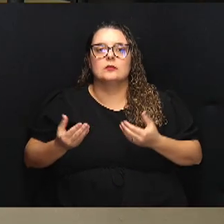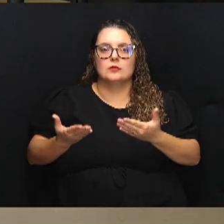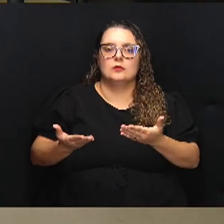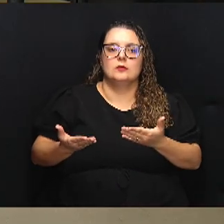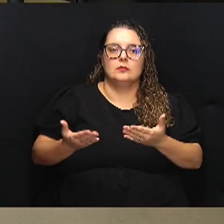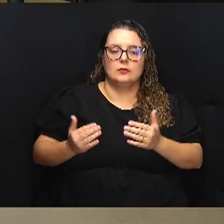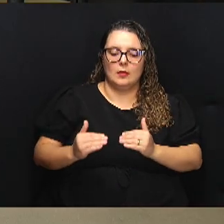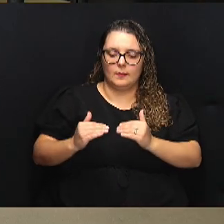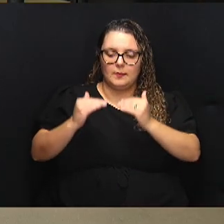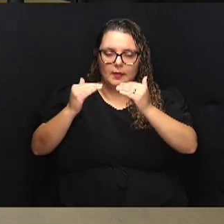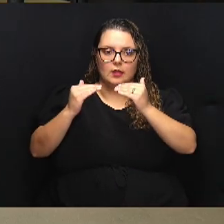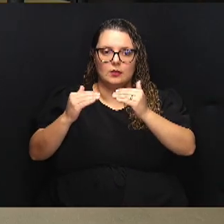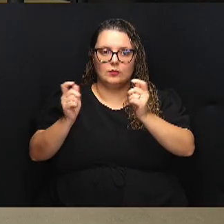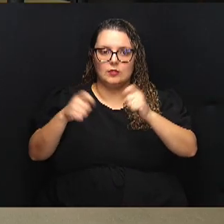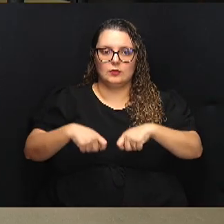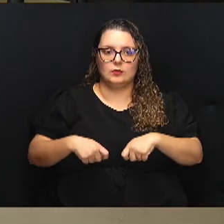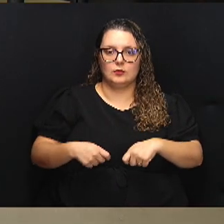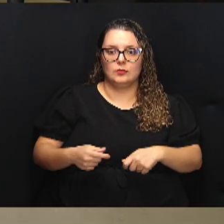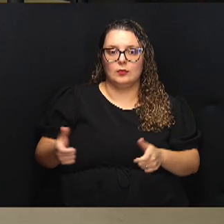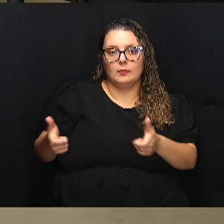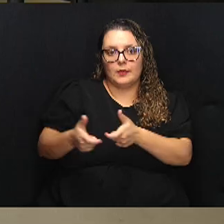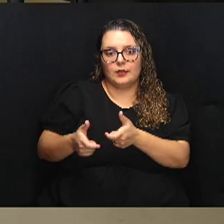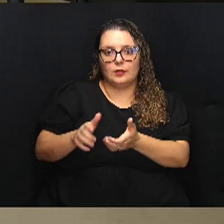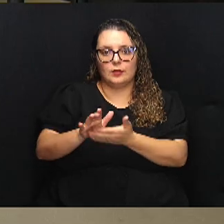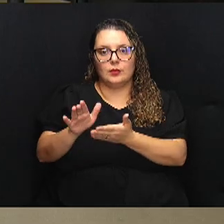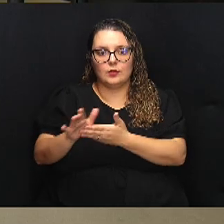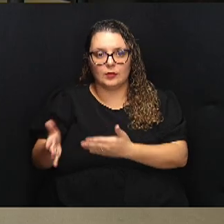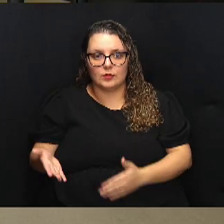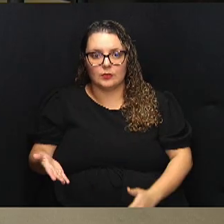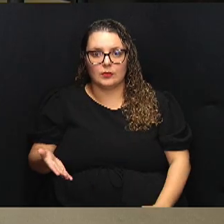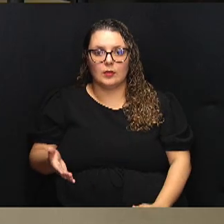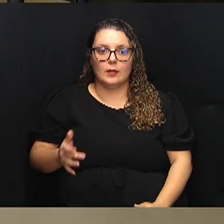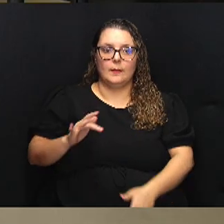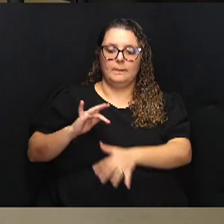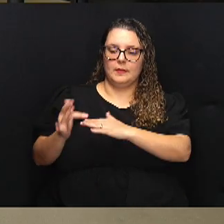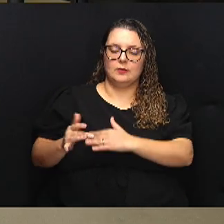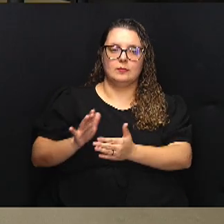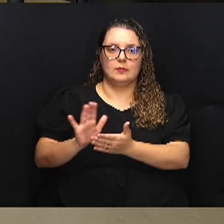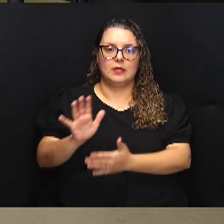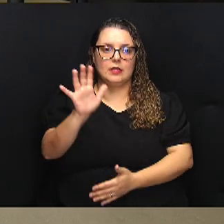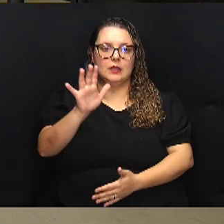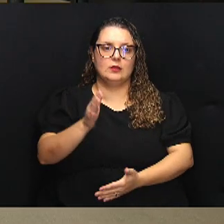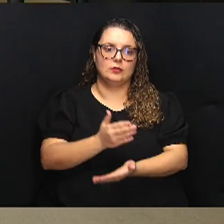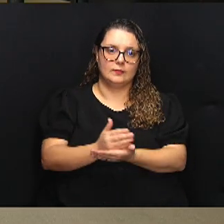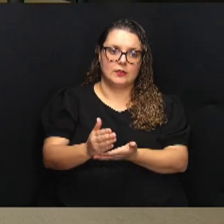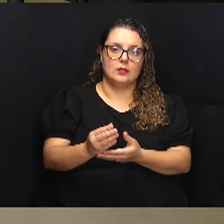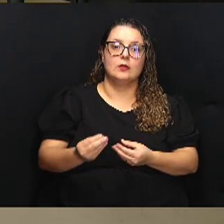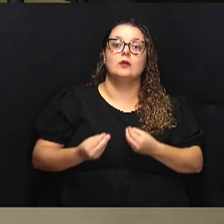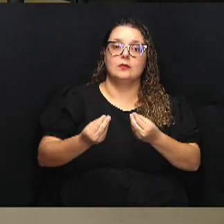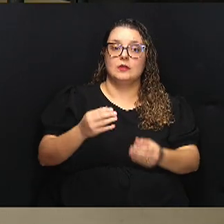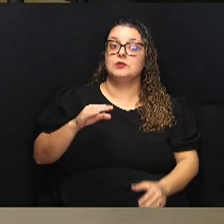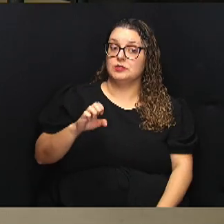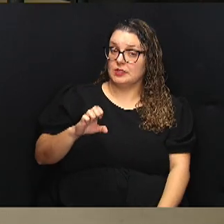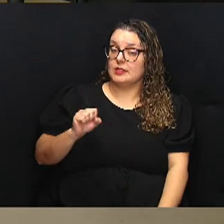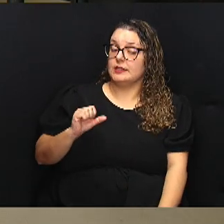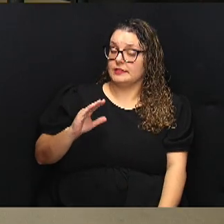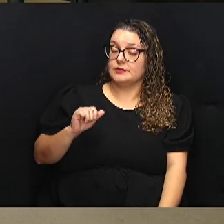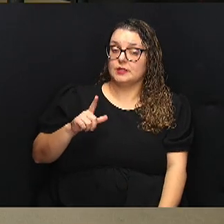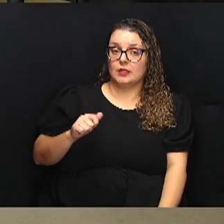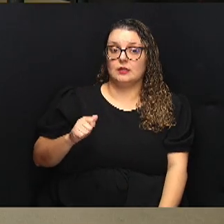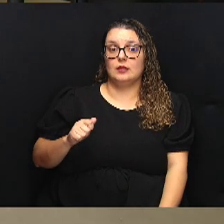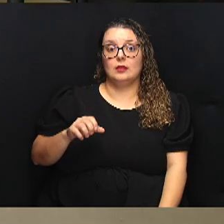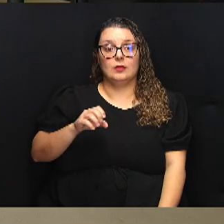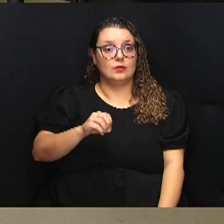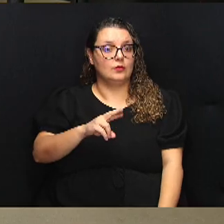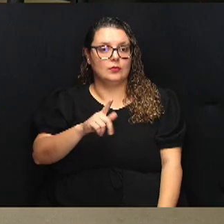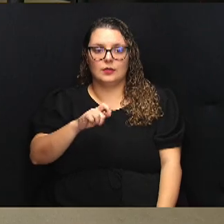de escala possível no menor custo. Mídia é mais cara no começo, ela é o que mais vai te dar escala. Orgânico é o que você vai ter que